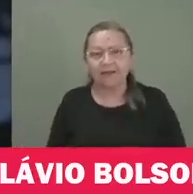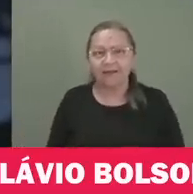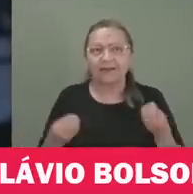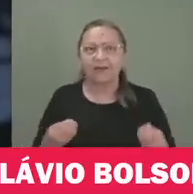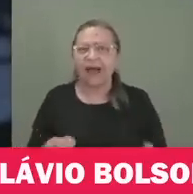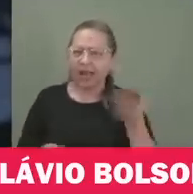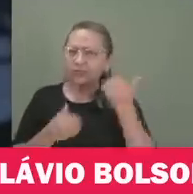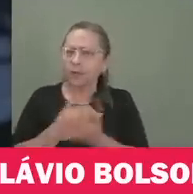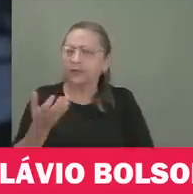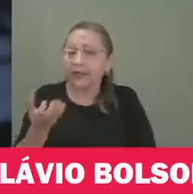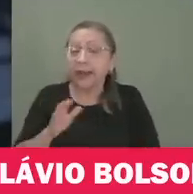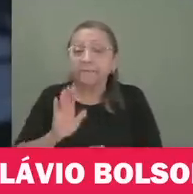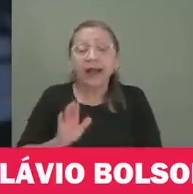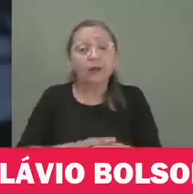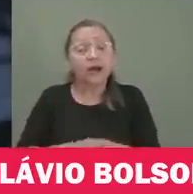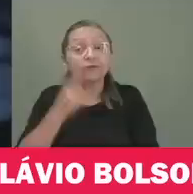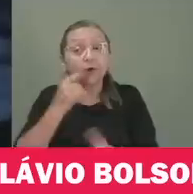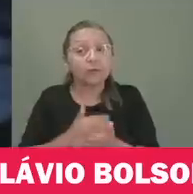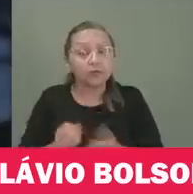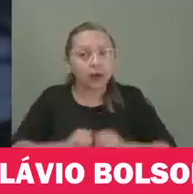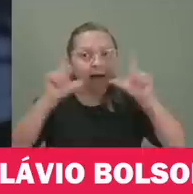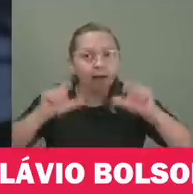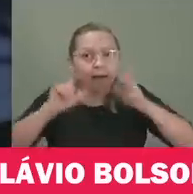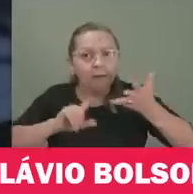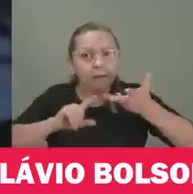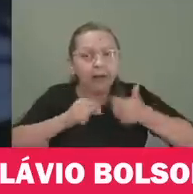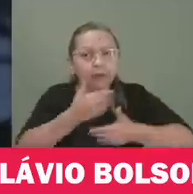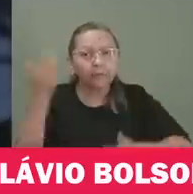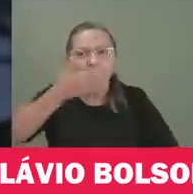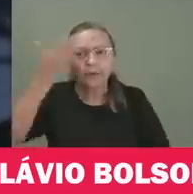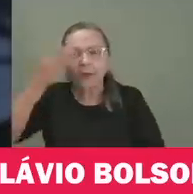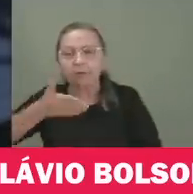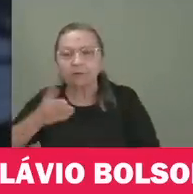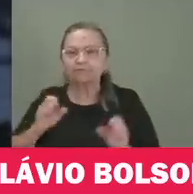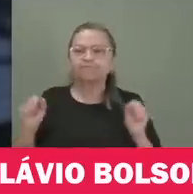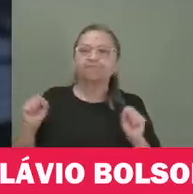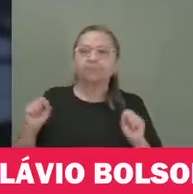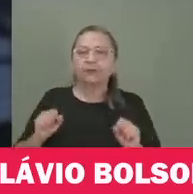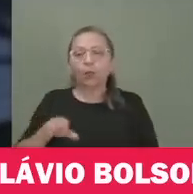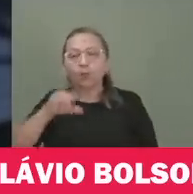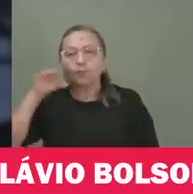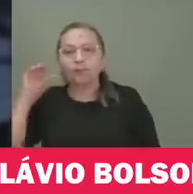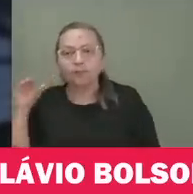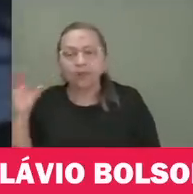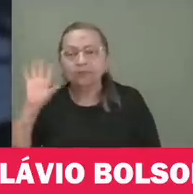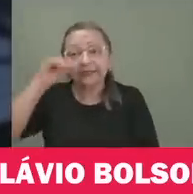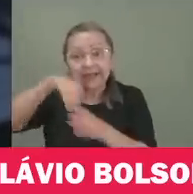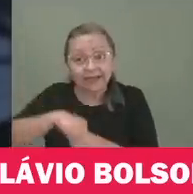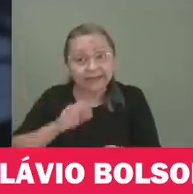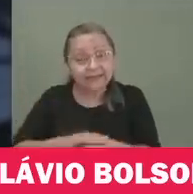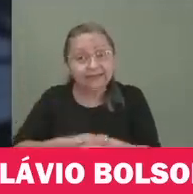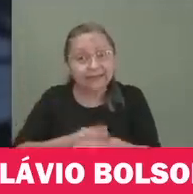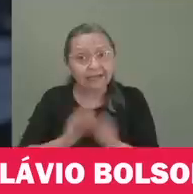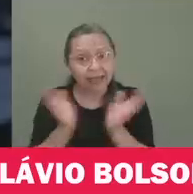começo queriam, mas quando começaram a aparecer evidências e documentos da omissão de integrantes da alta